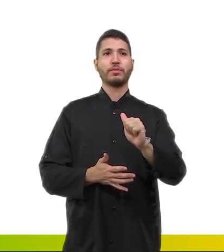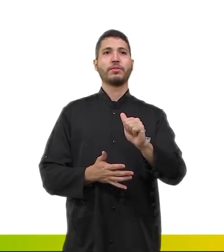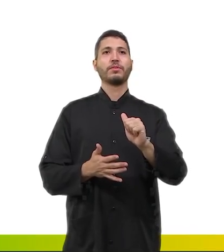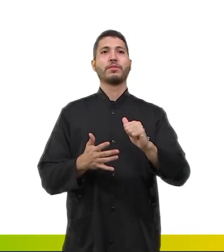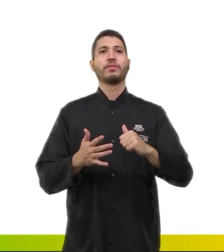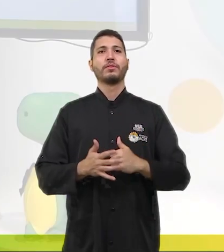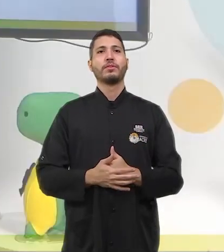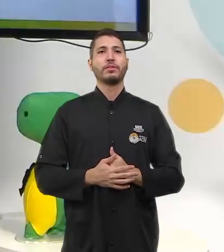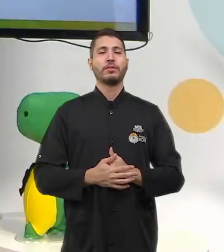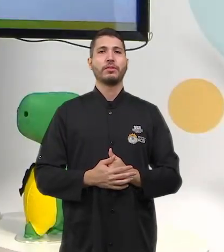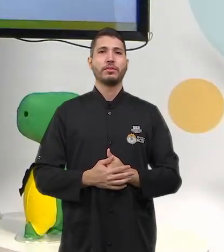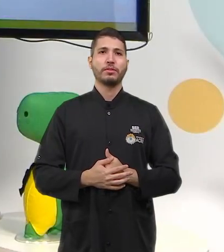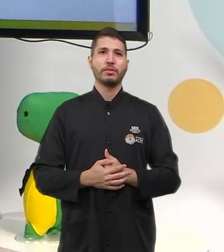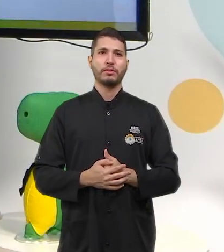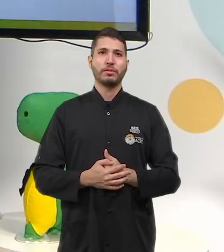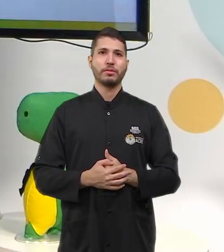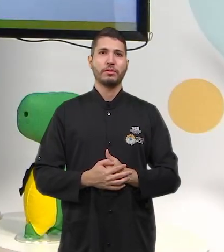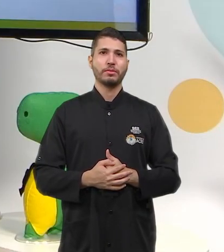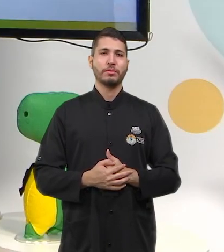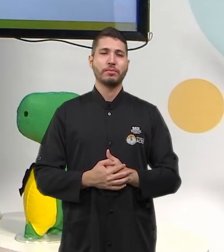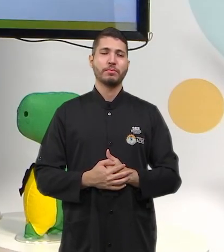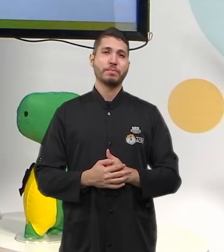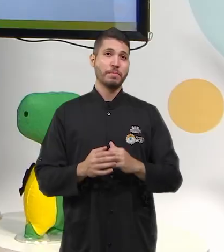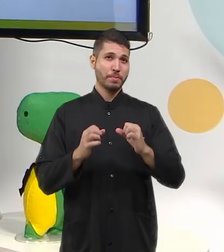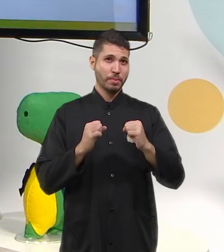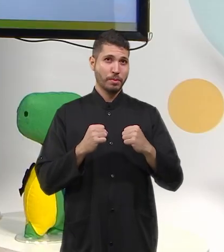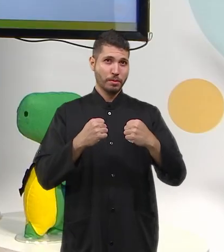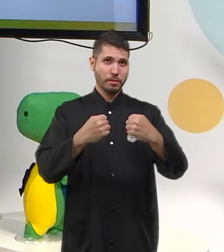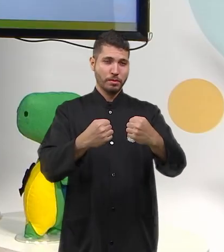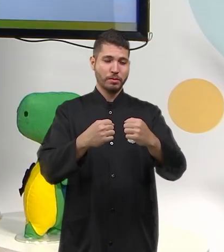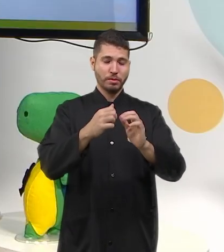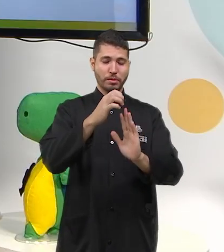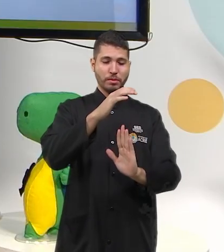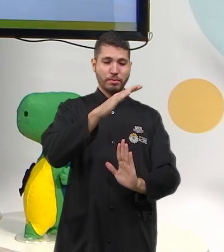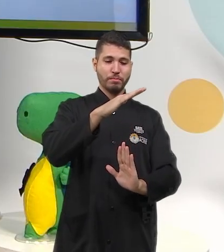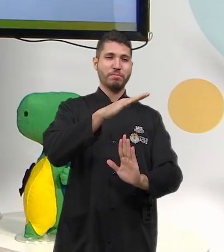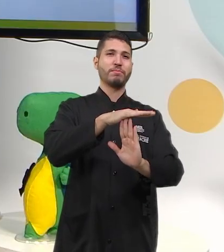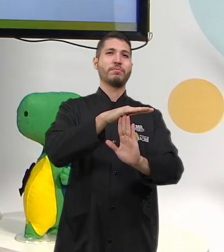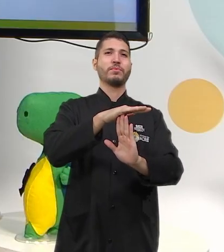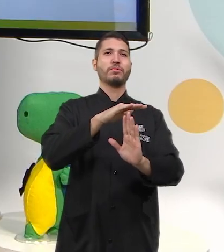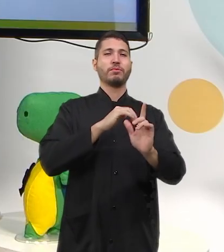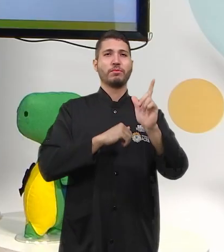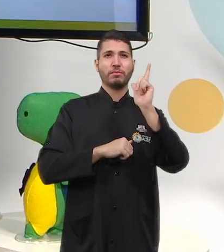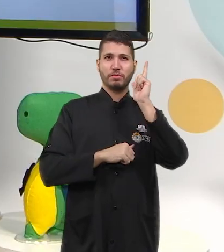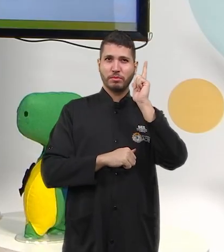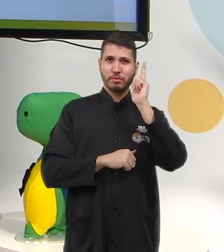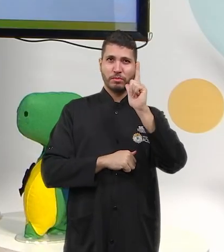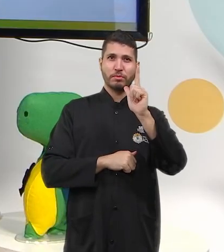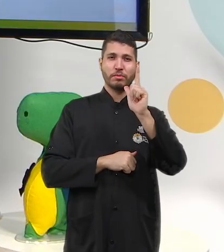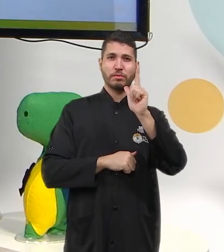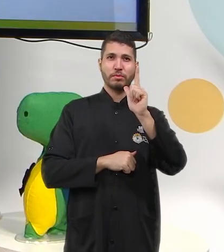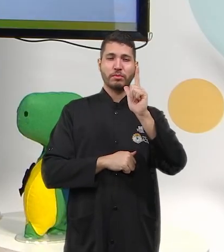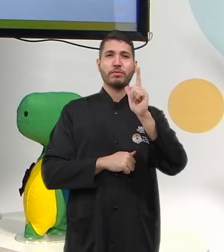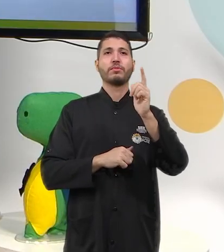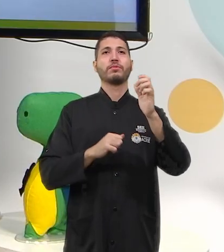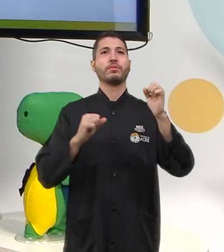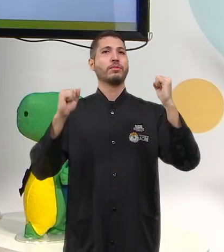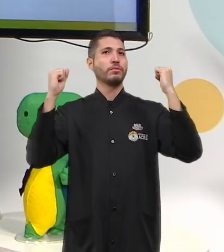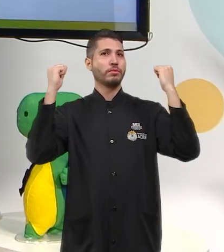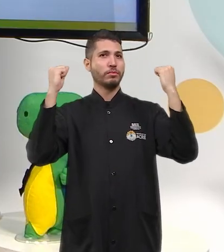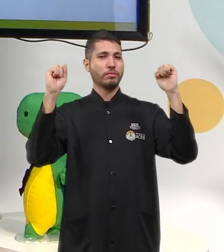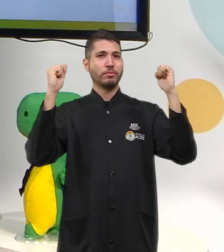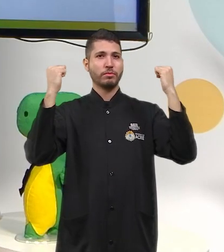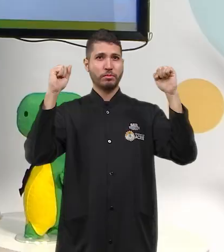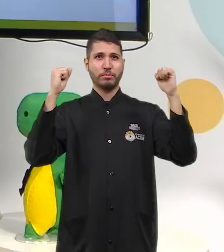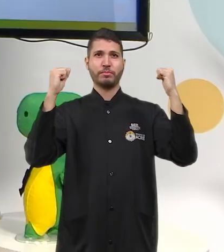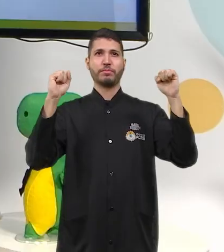Então, resistência é o máximo que eu consigo para a realização de determinada atividade. A gente falou